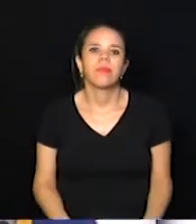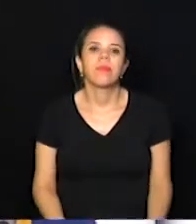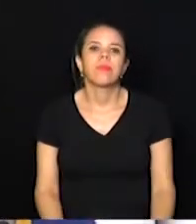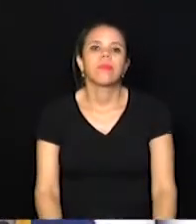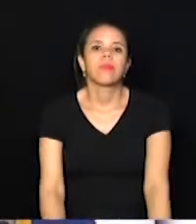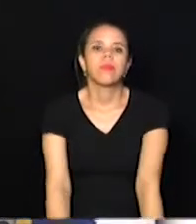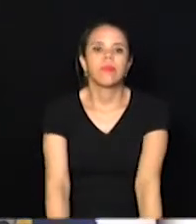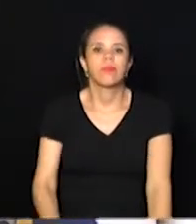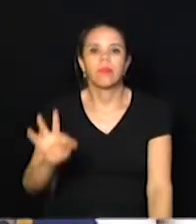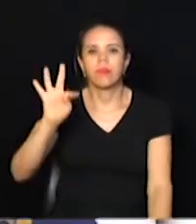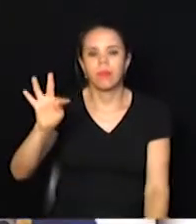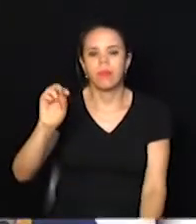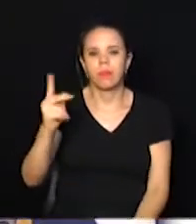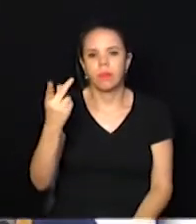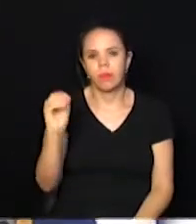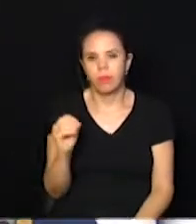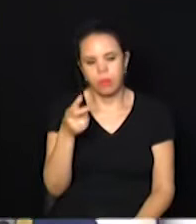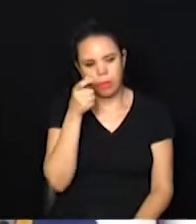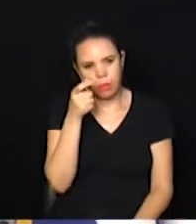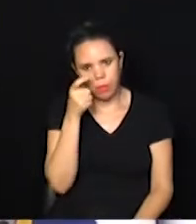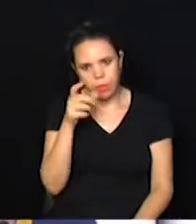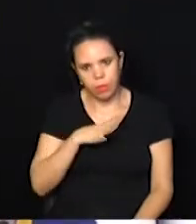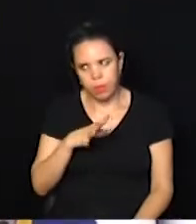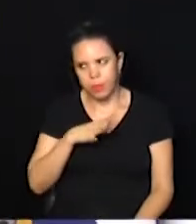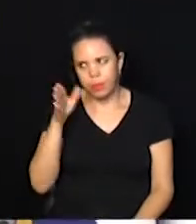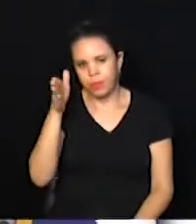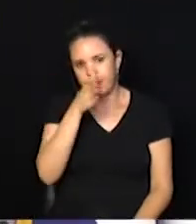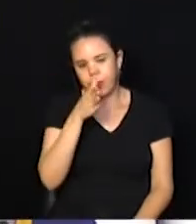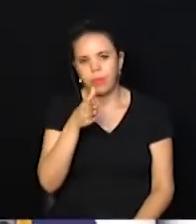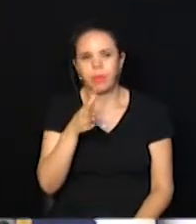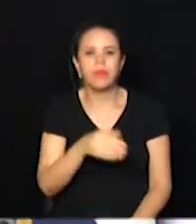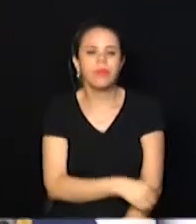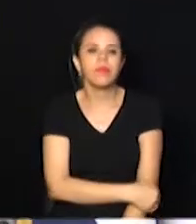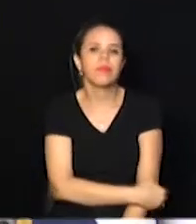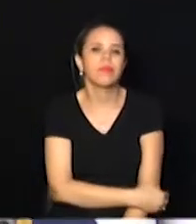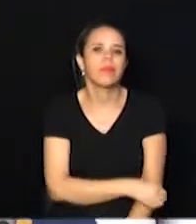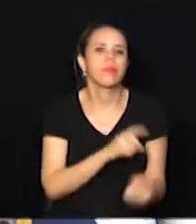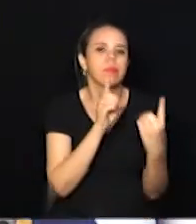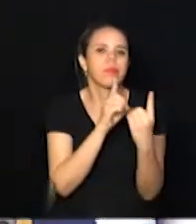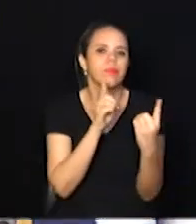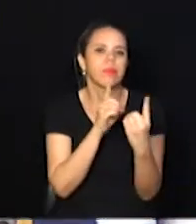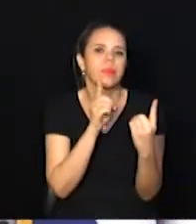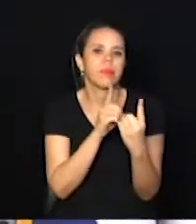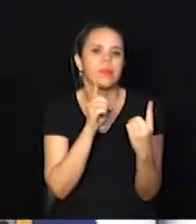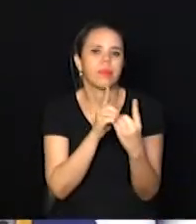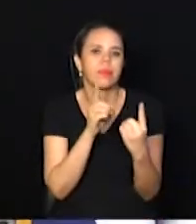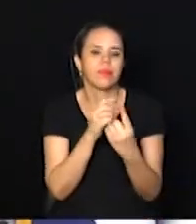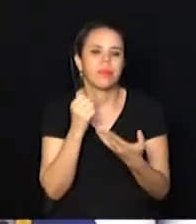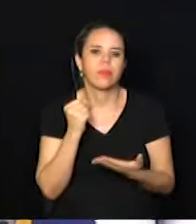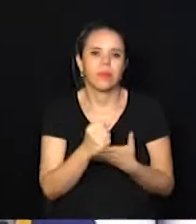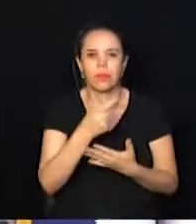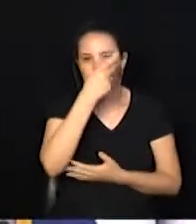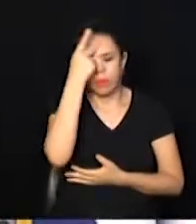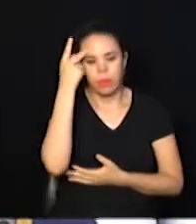Quando o Toninho olhou a cidade e colocou o serviço público a serviço da população